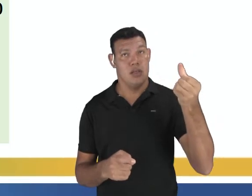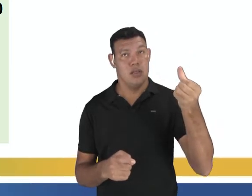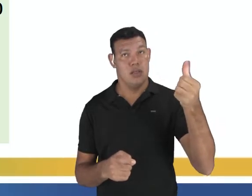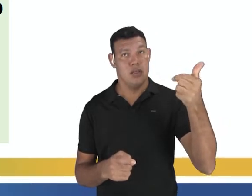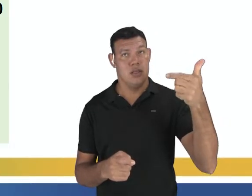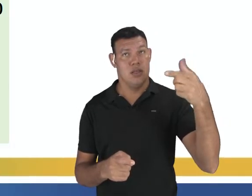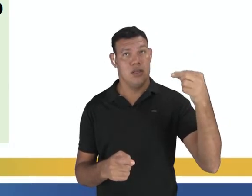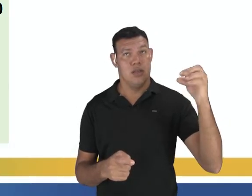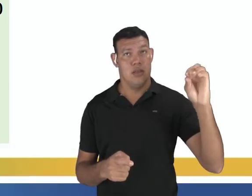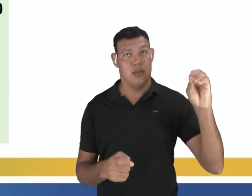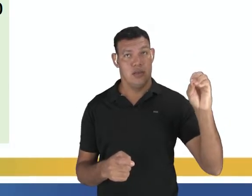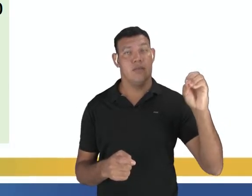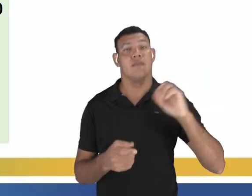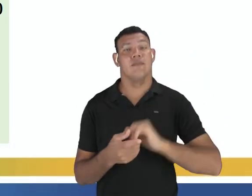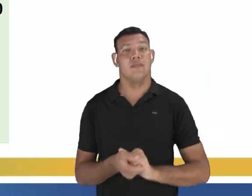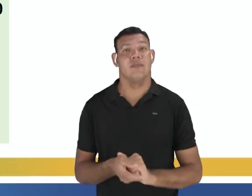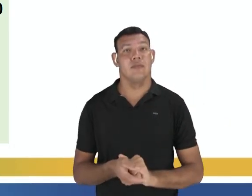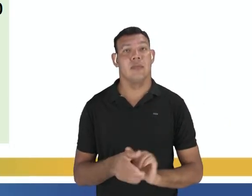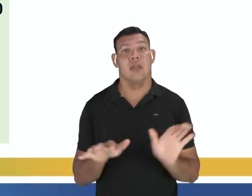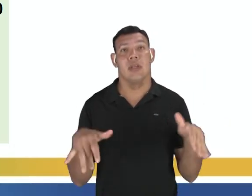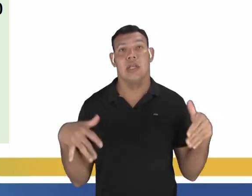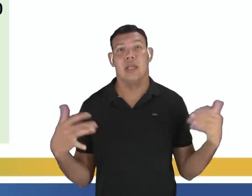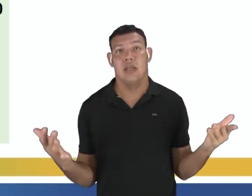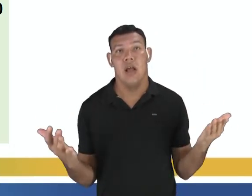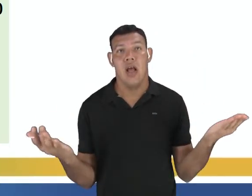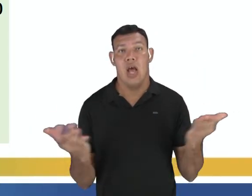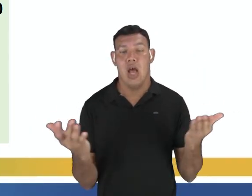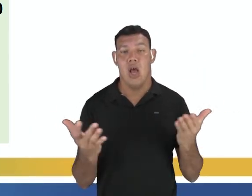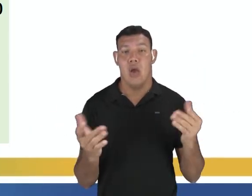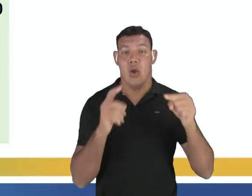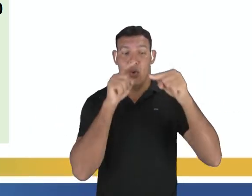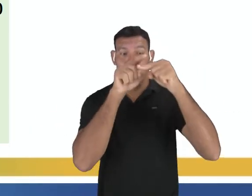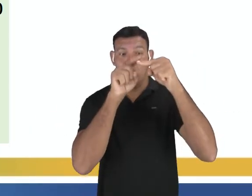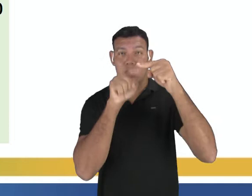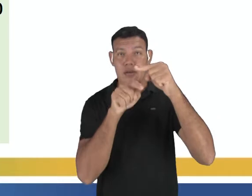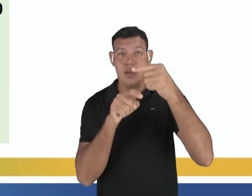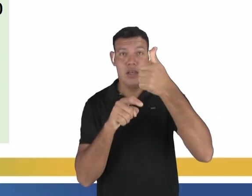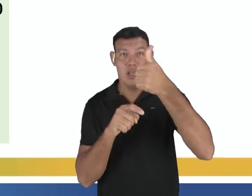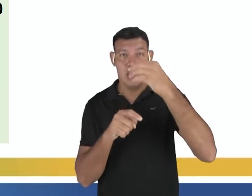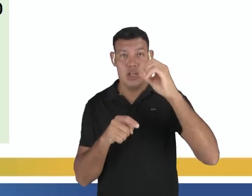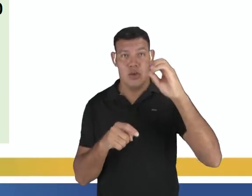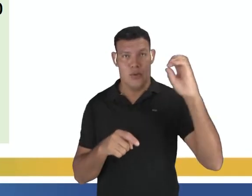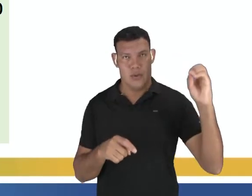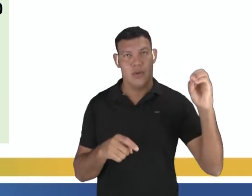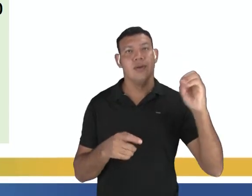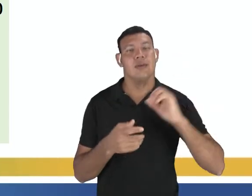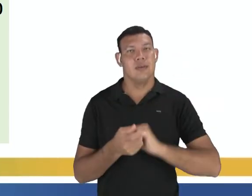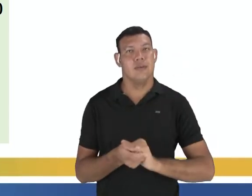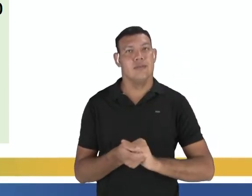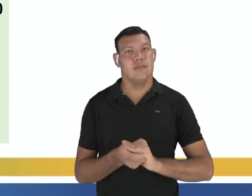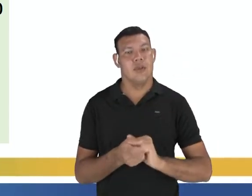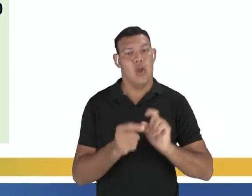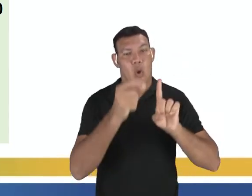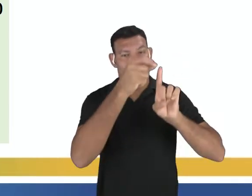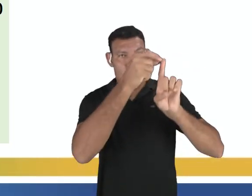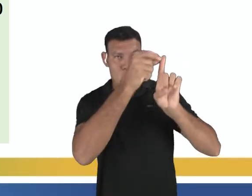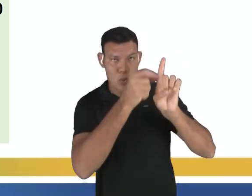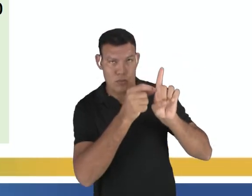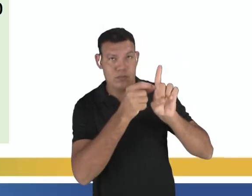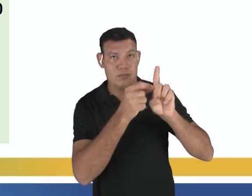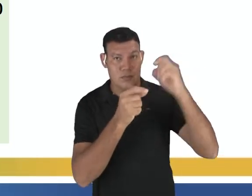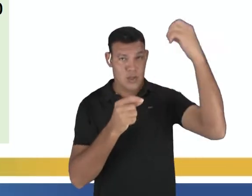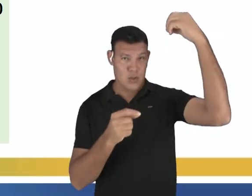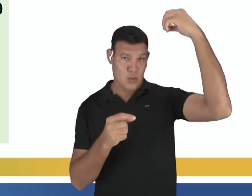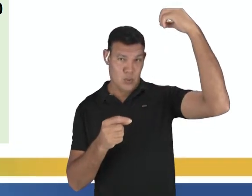né? Eu vou chegar ali no resultado de 16,2 kWh. Então, ao longo do mês, essa